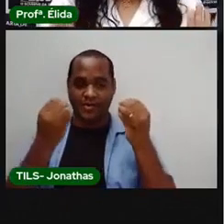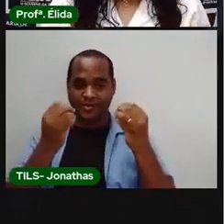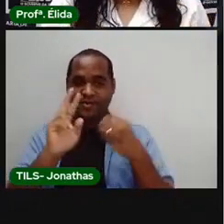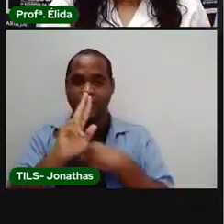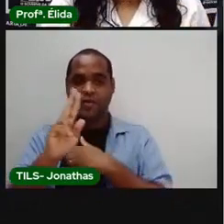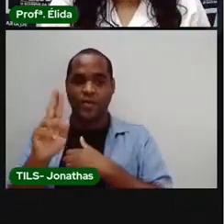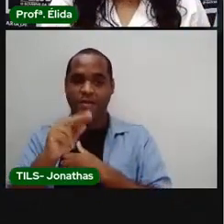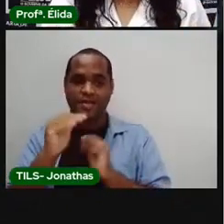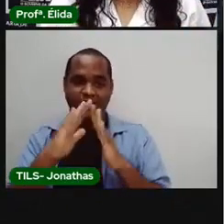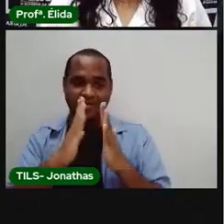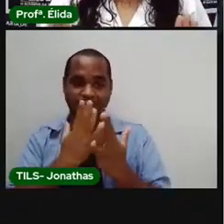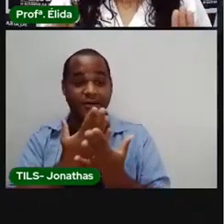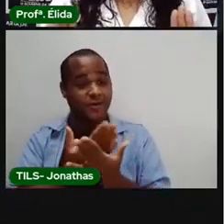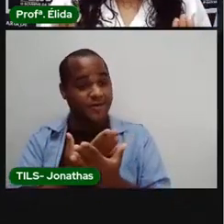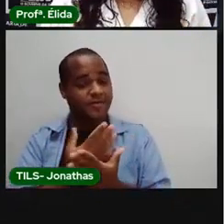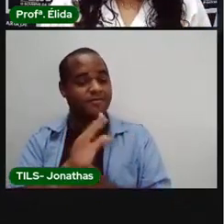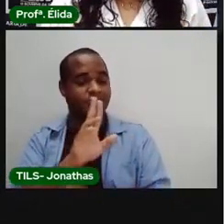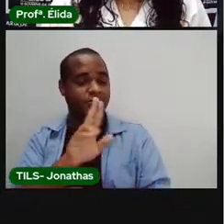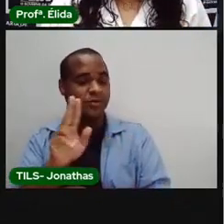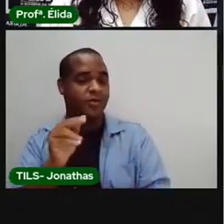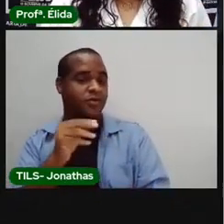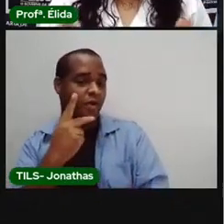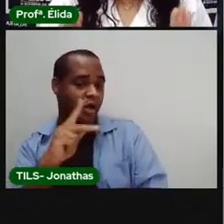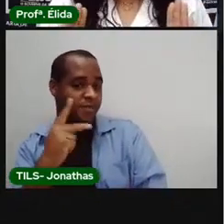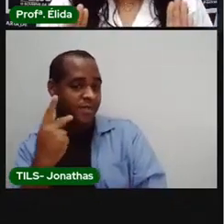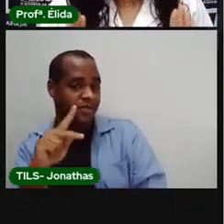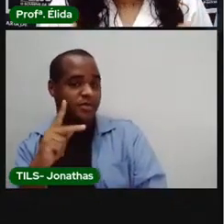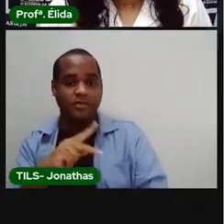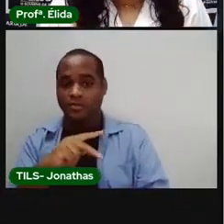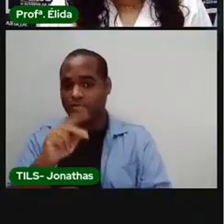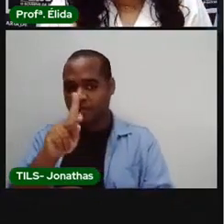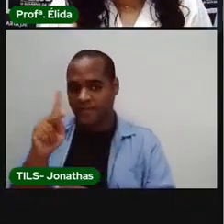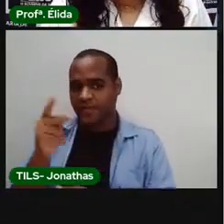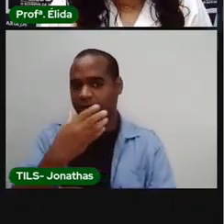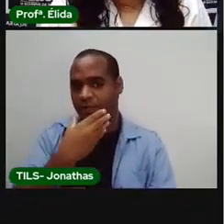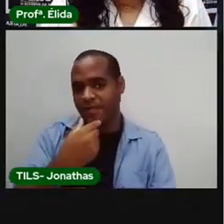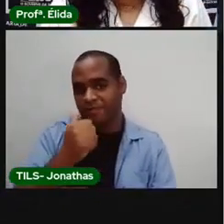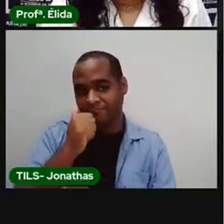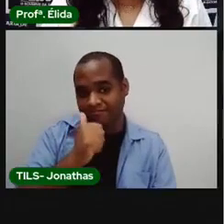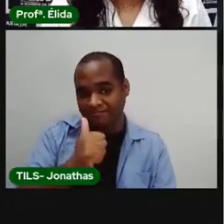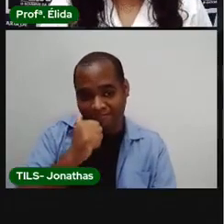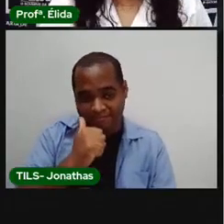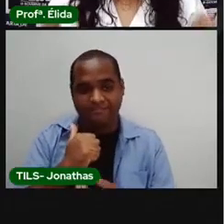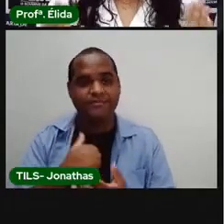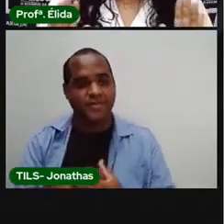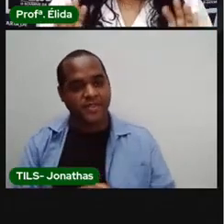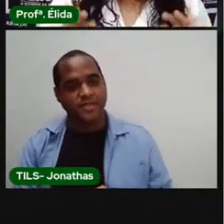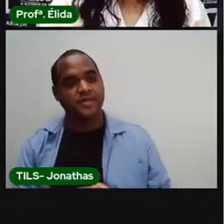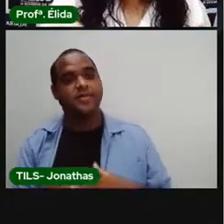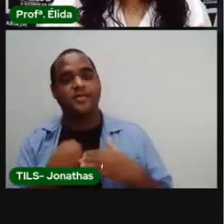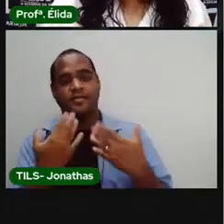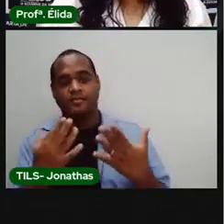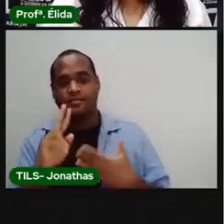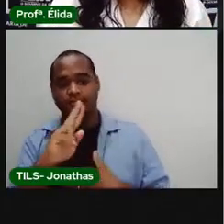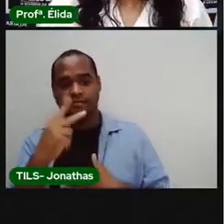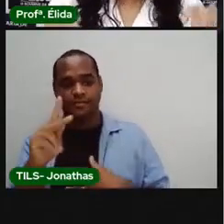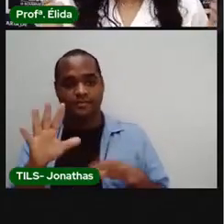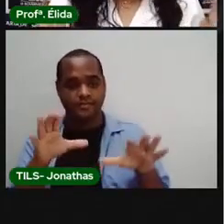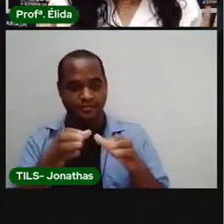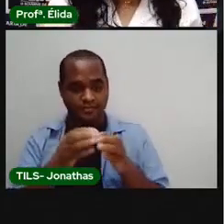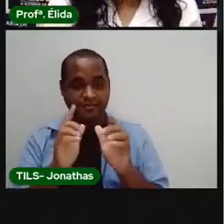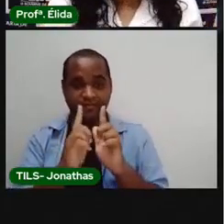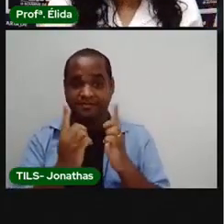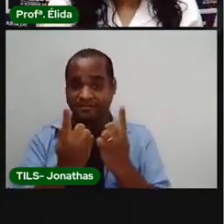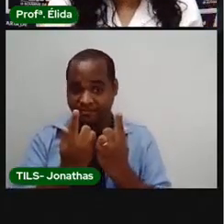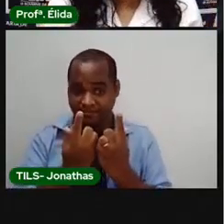completo. O nome da escola, o seu nome, do seu professor, da sua professora, a sua turma